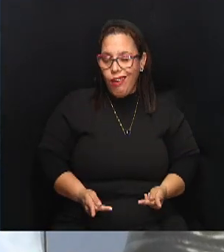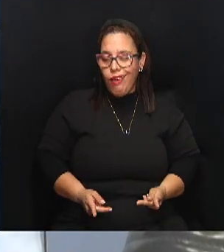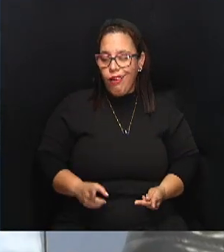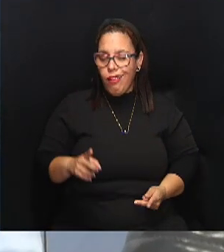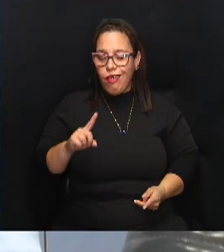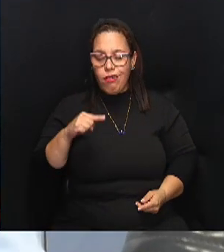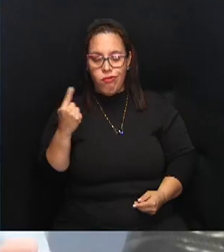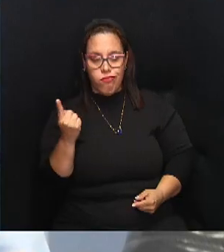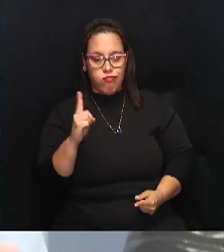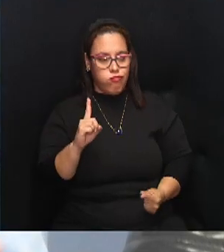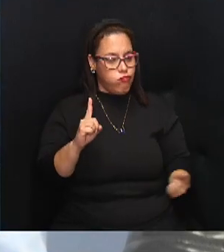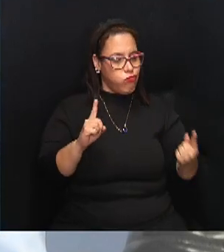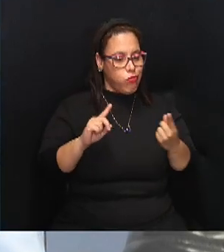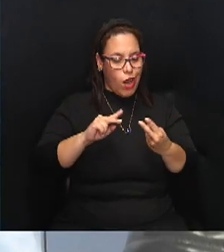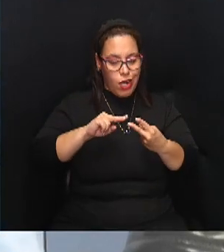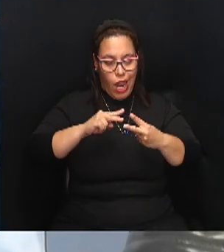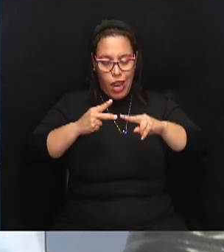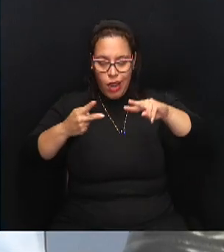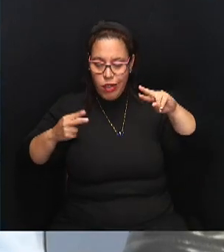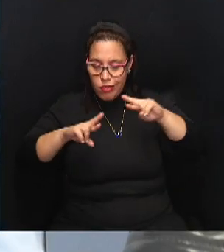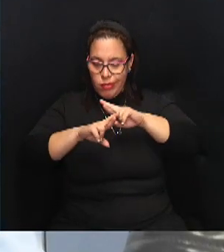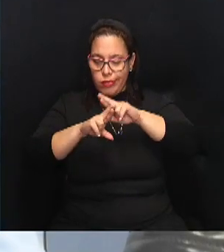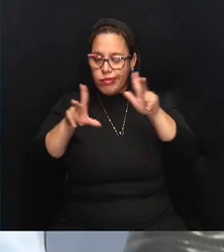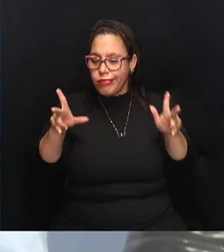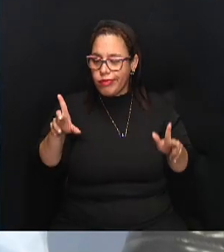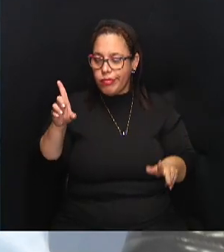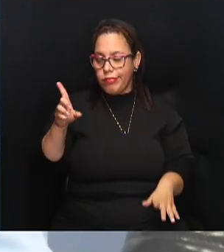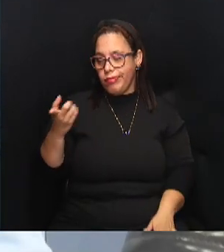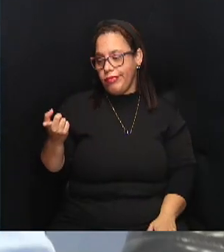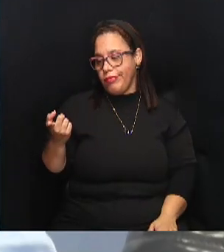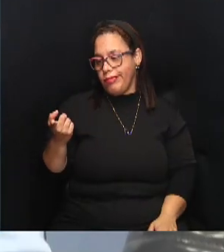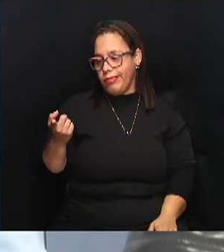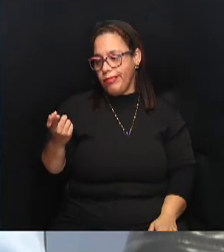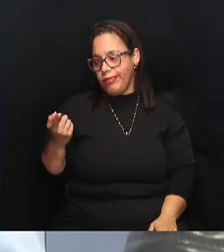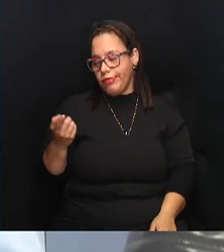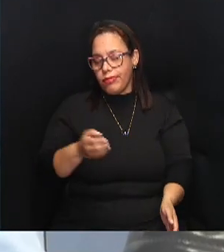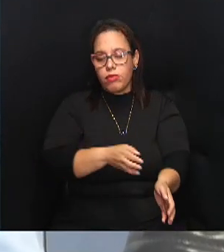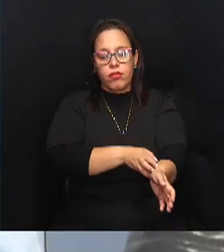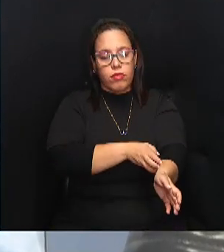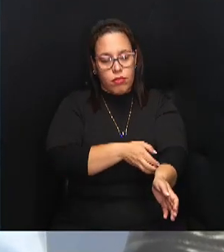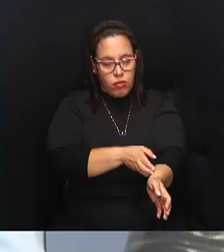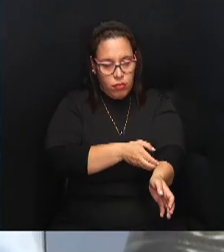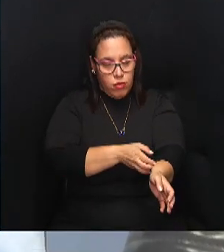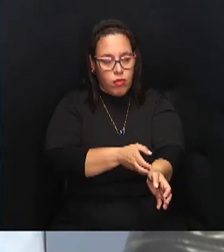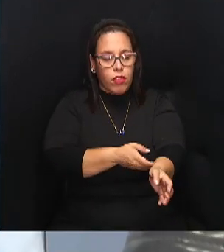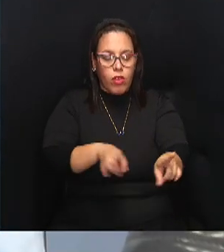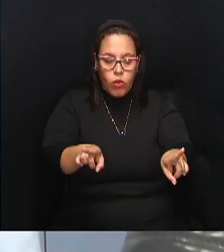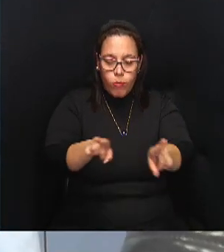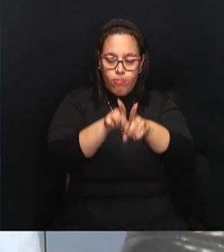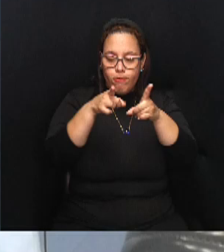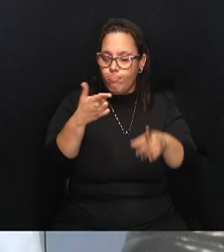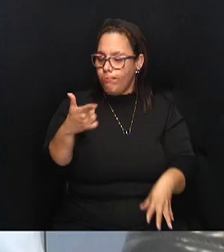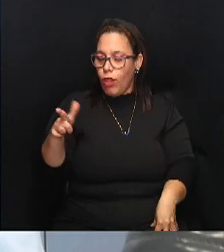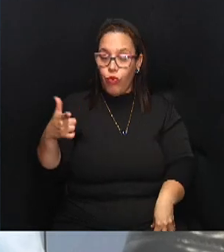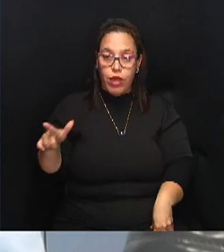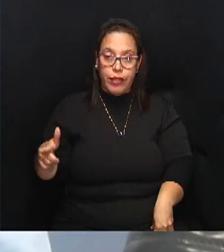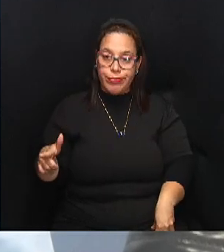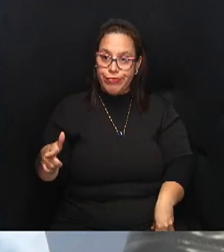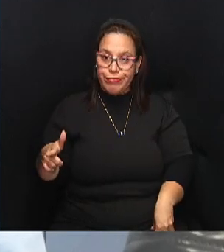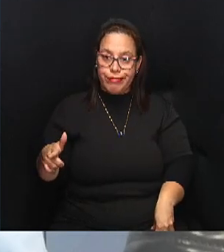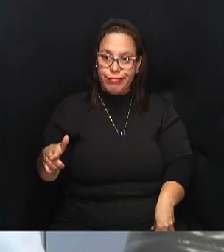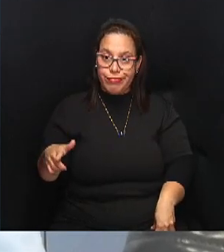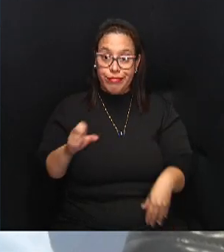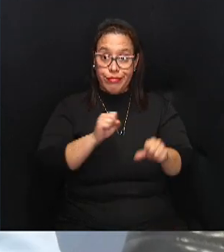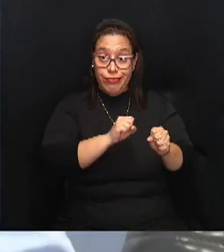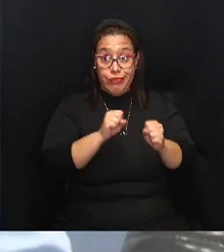DNA individual. E ele tem que ser tratado e sobreviver com dignidade. E ali não há dignidade. Se o